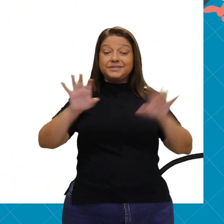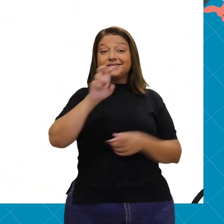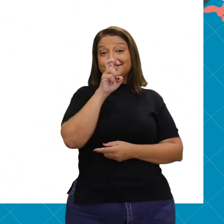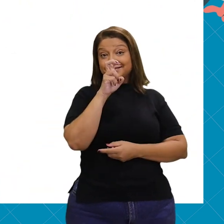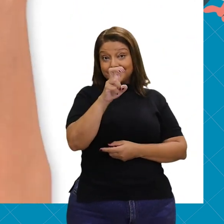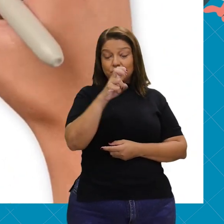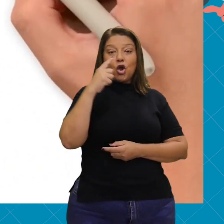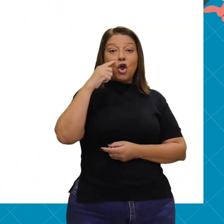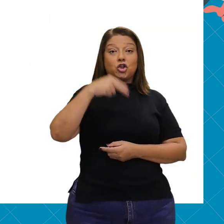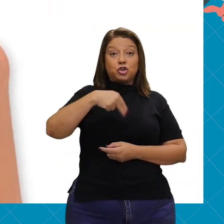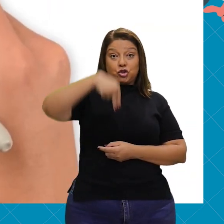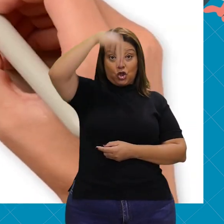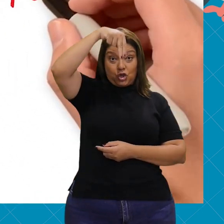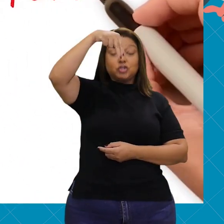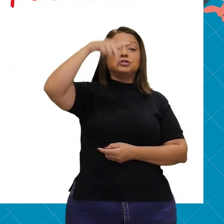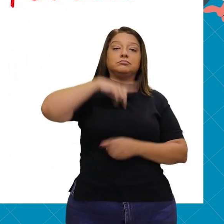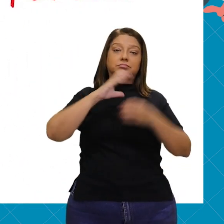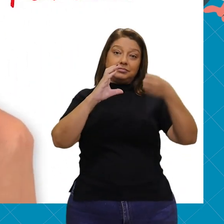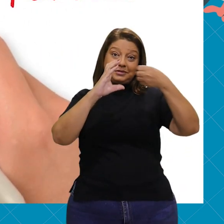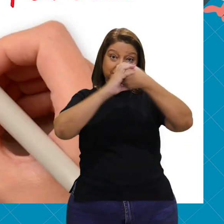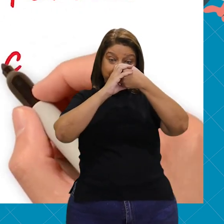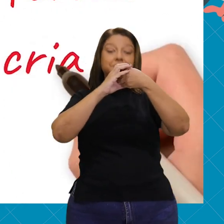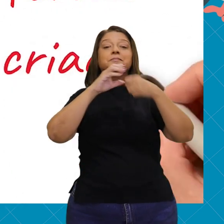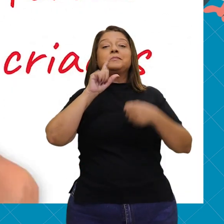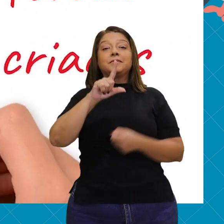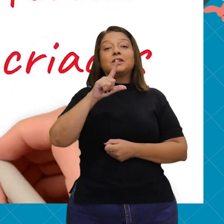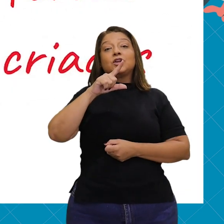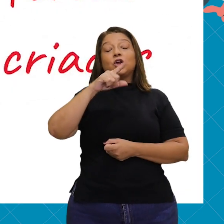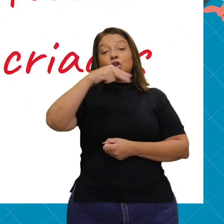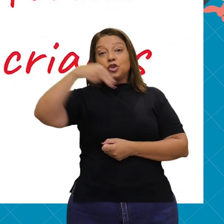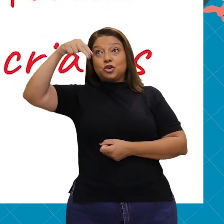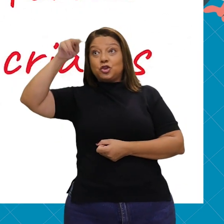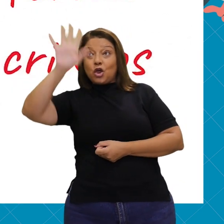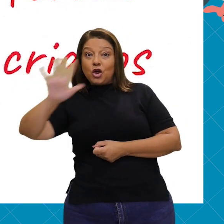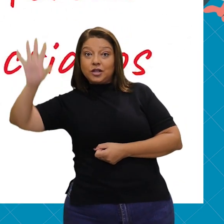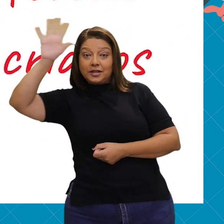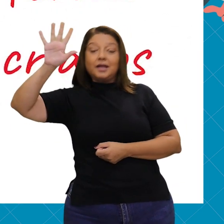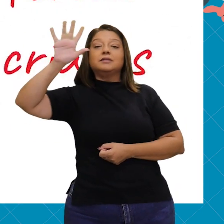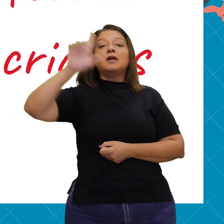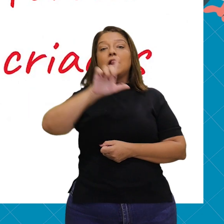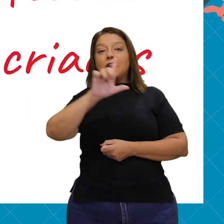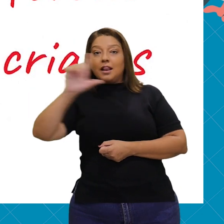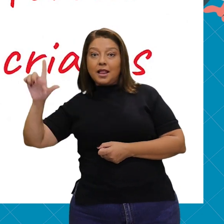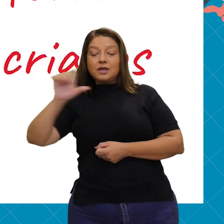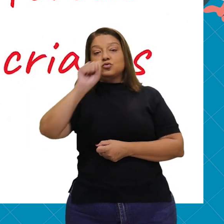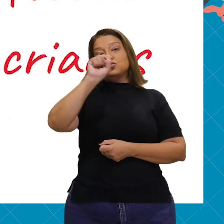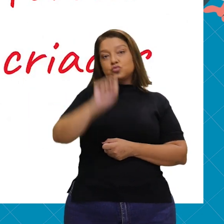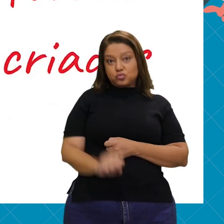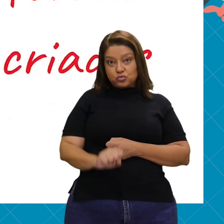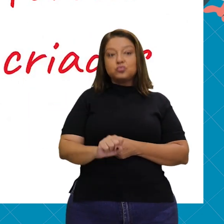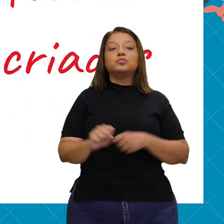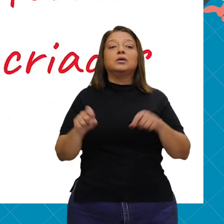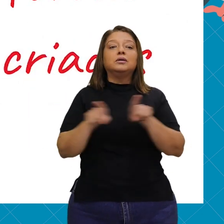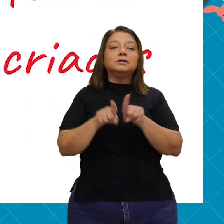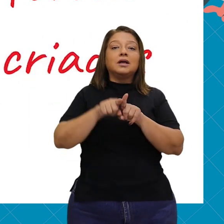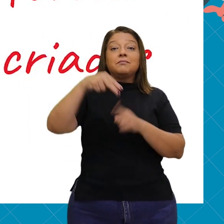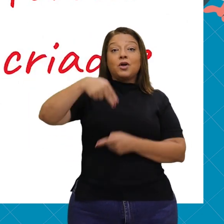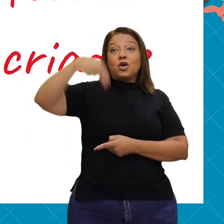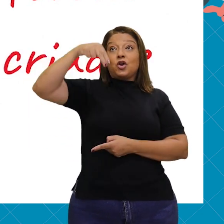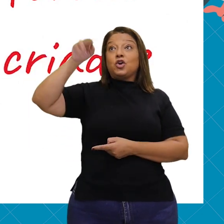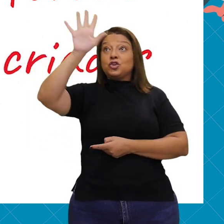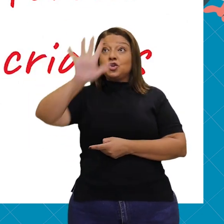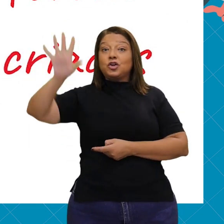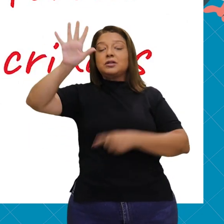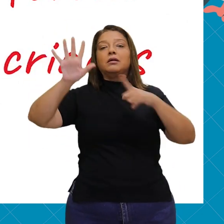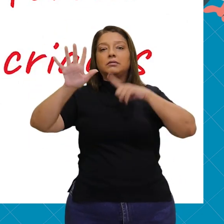propostas 5 regiões: a região Norte, Centro-Oeste, Nordeste, Leste e Sul, sendo que a região Nordeste também foi